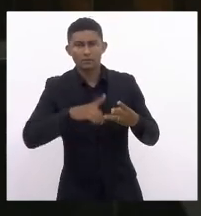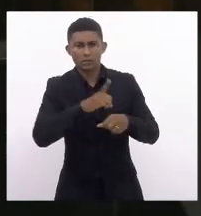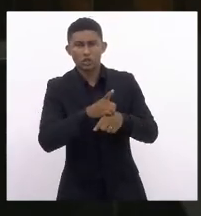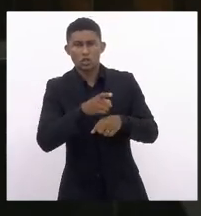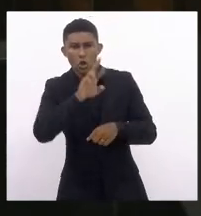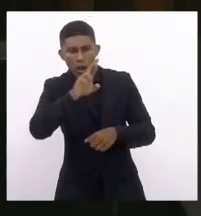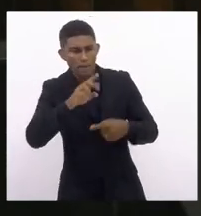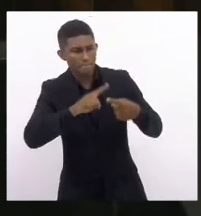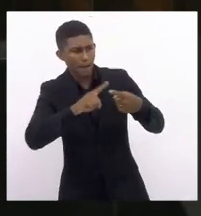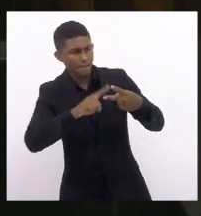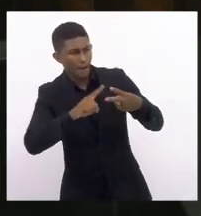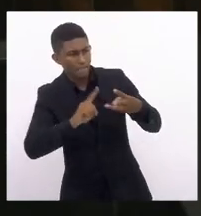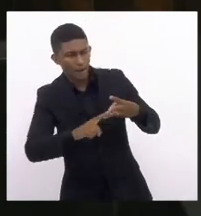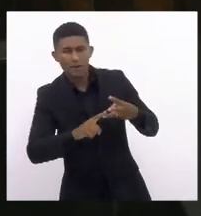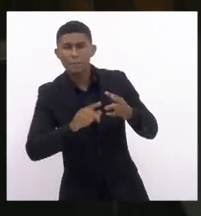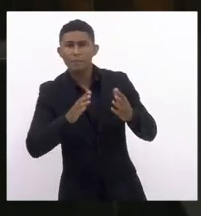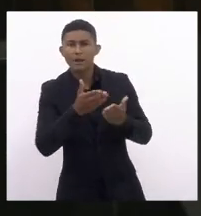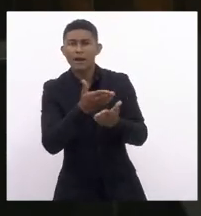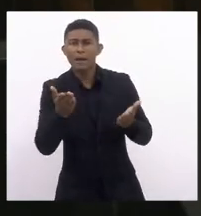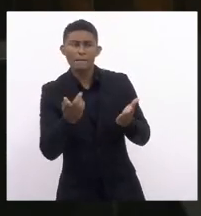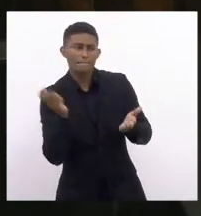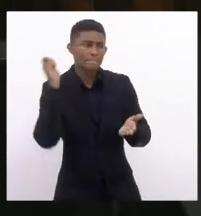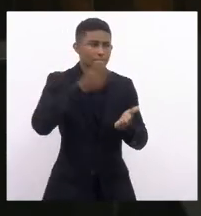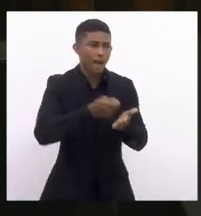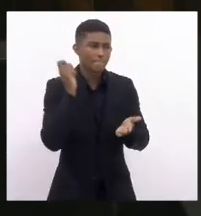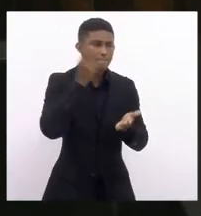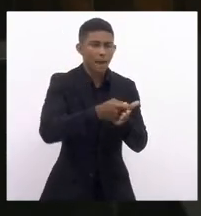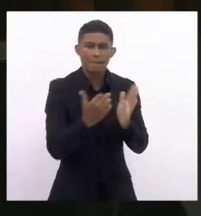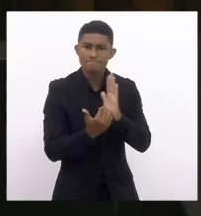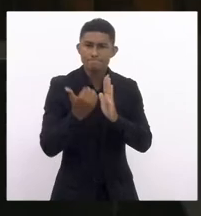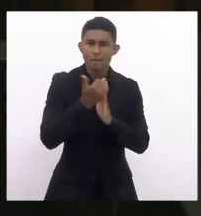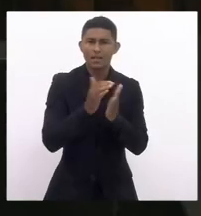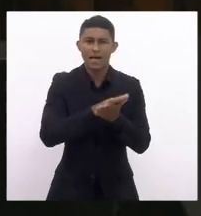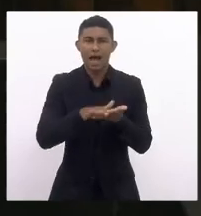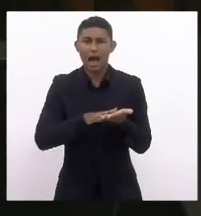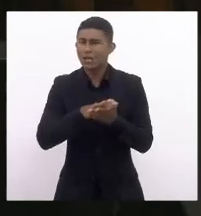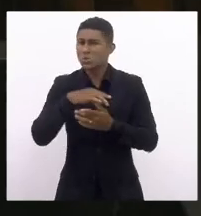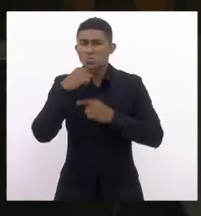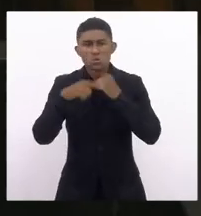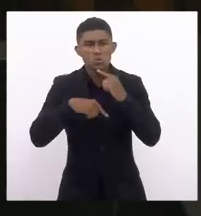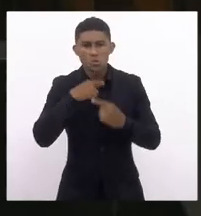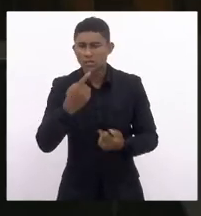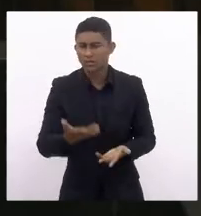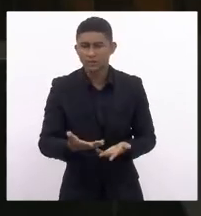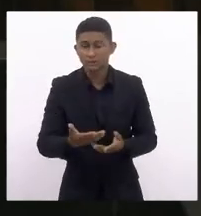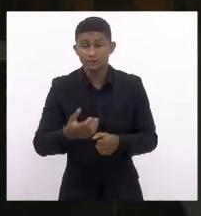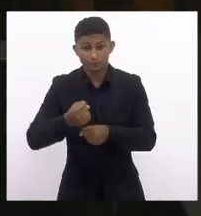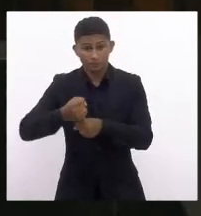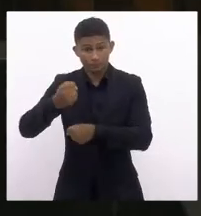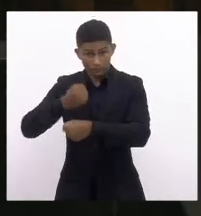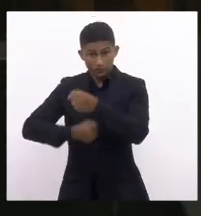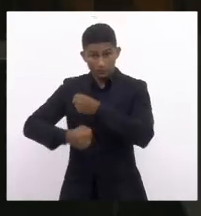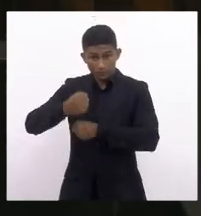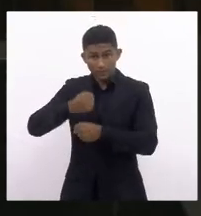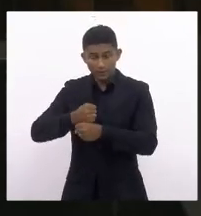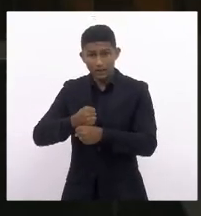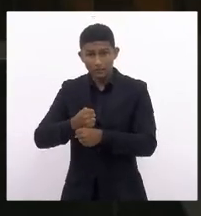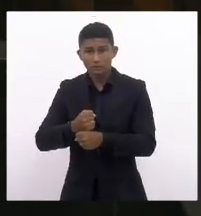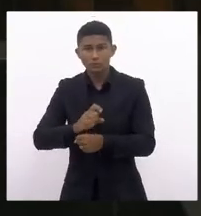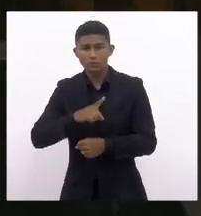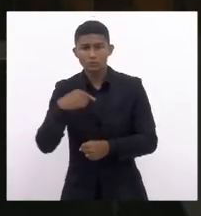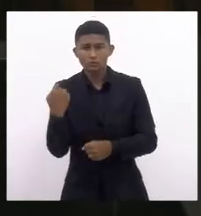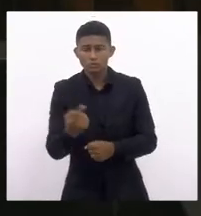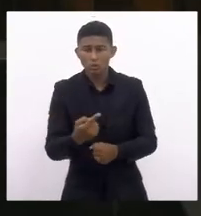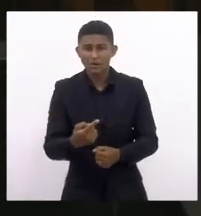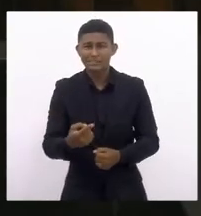receber as suas gratificações. Nesse último ano, com muita pressão, a